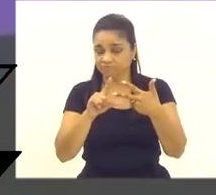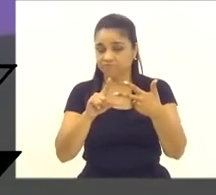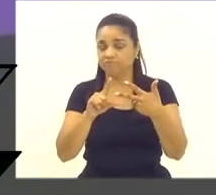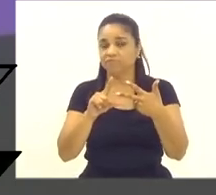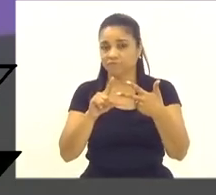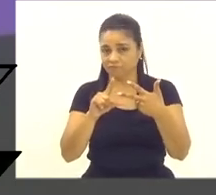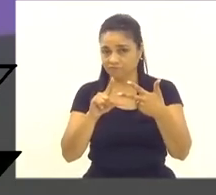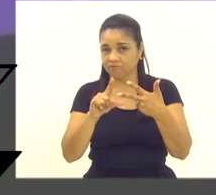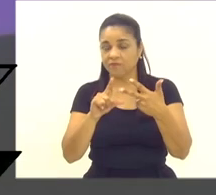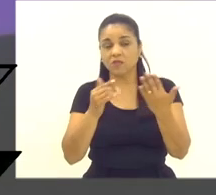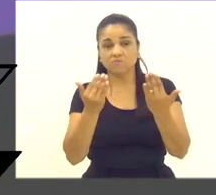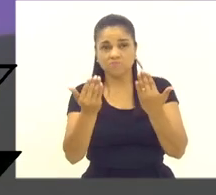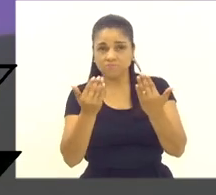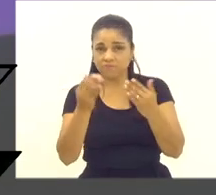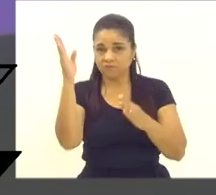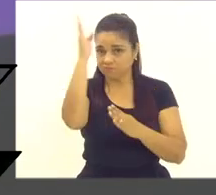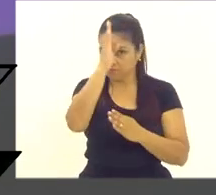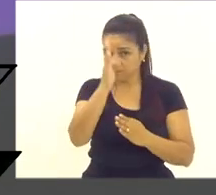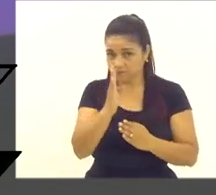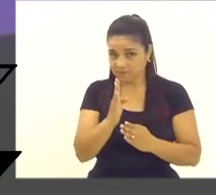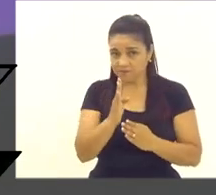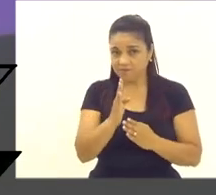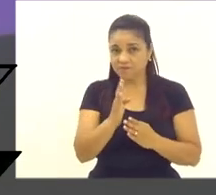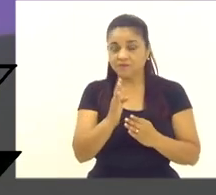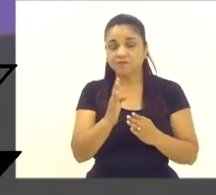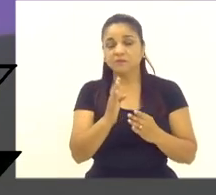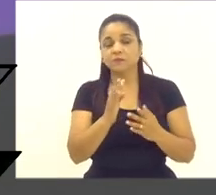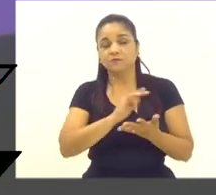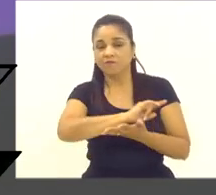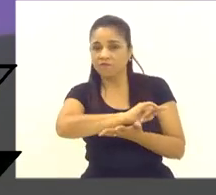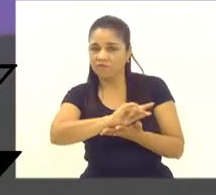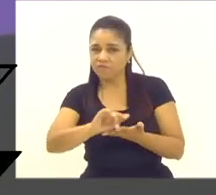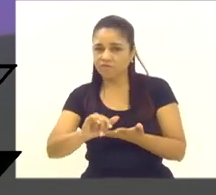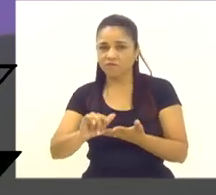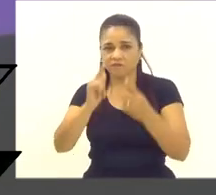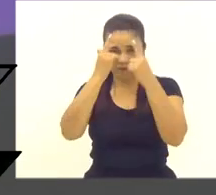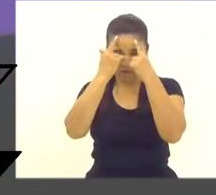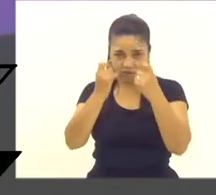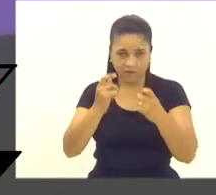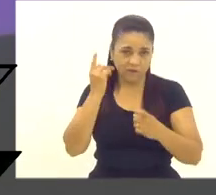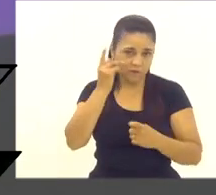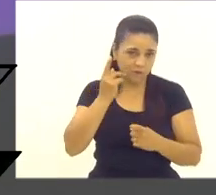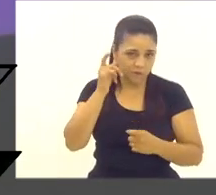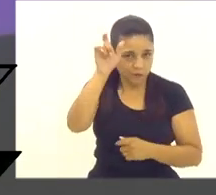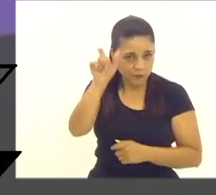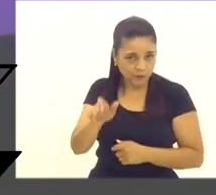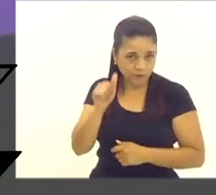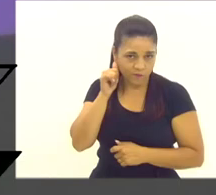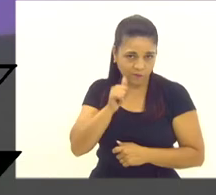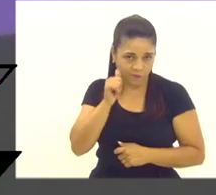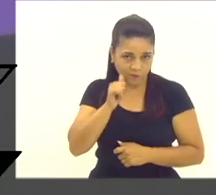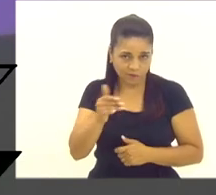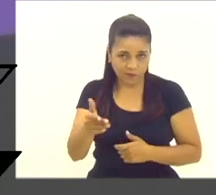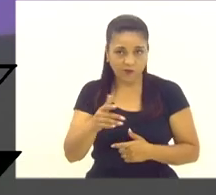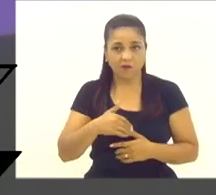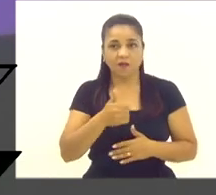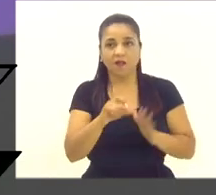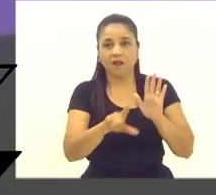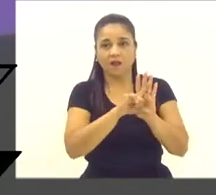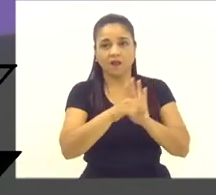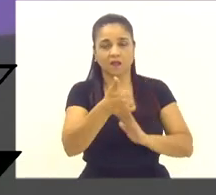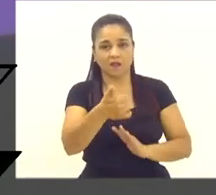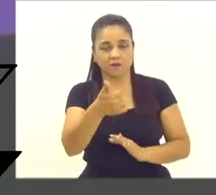jurídico Nacional aí é para lidar com esses casos de violência política com a mulher né que é o caso dessa lei